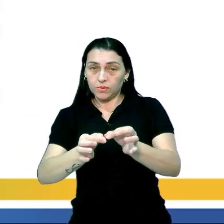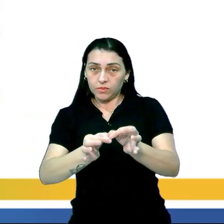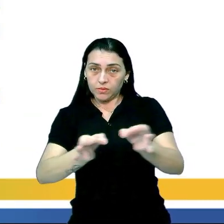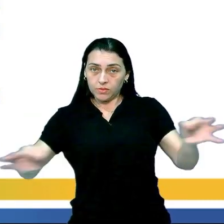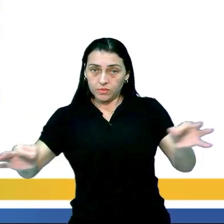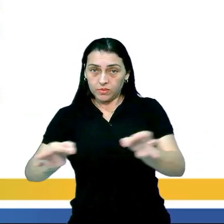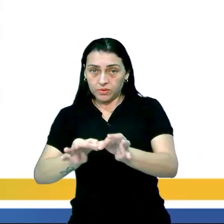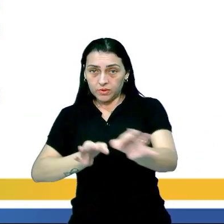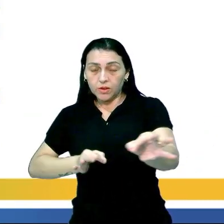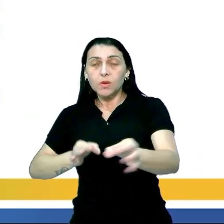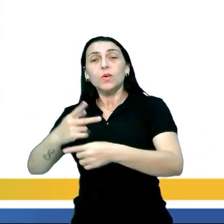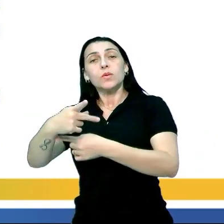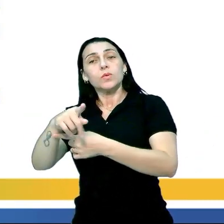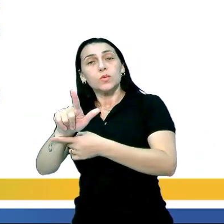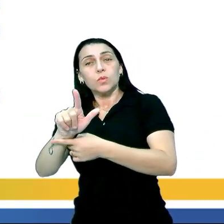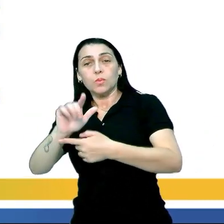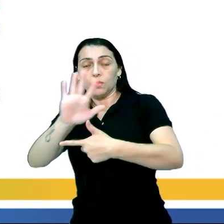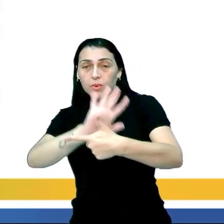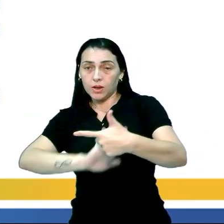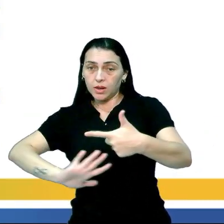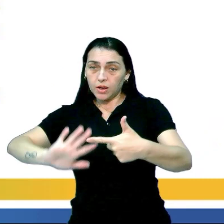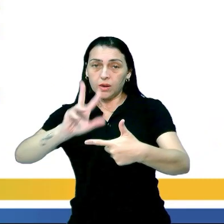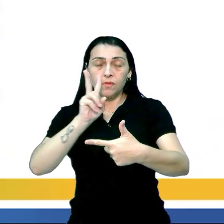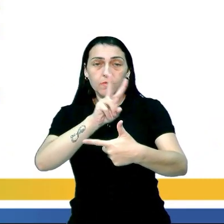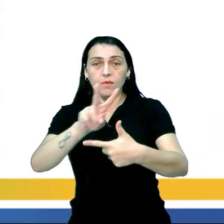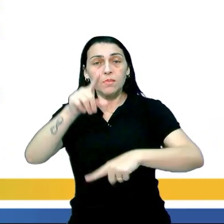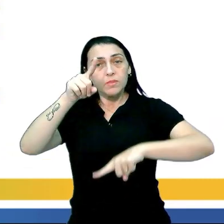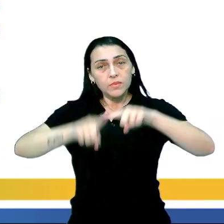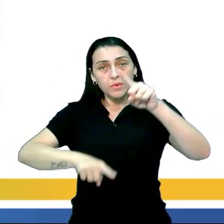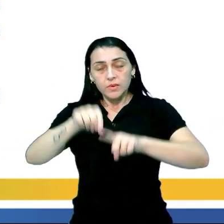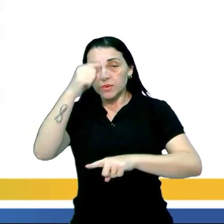plano, é que nós só vemos as figuras